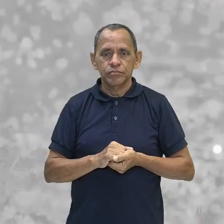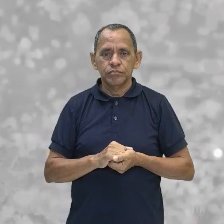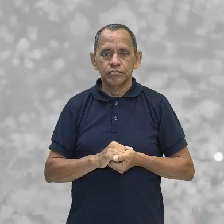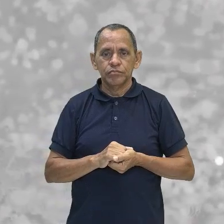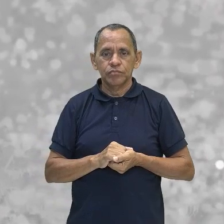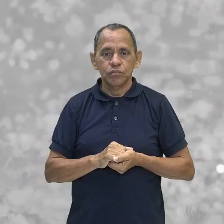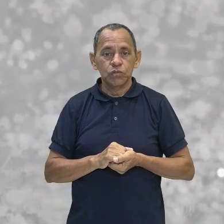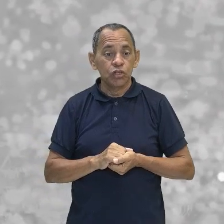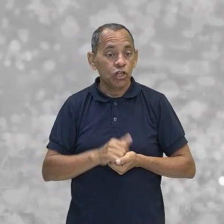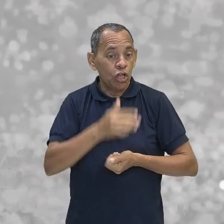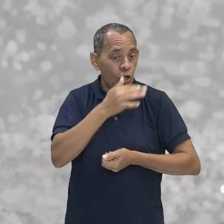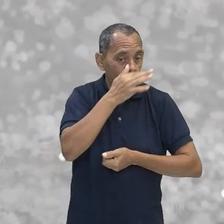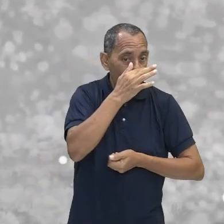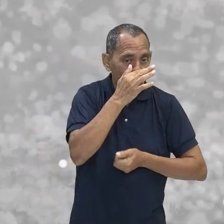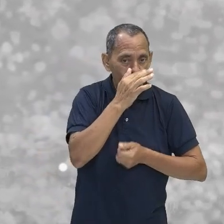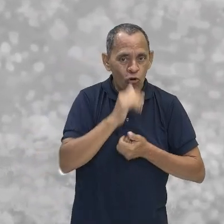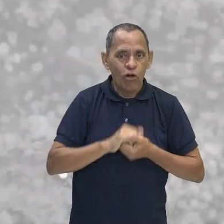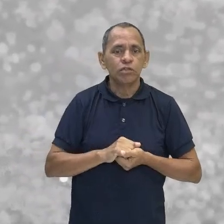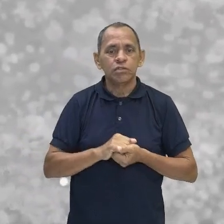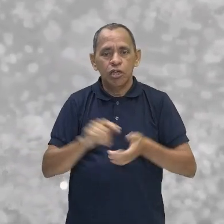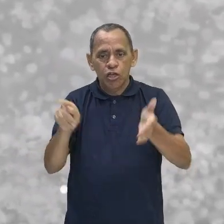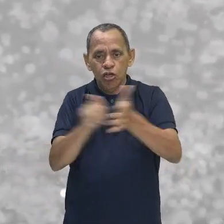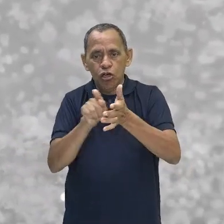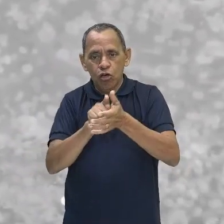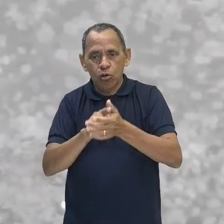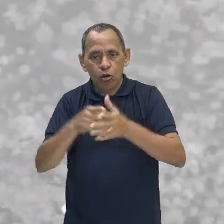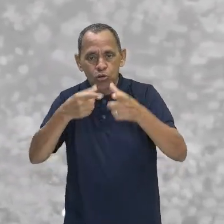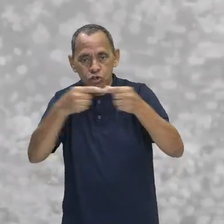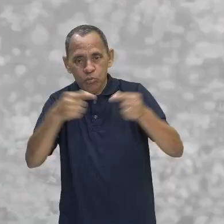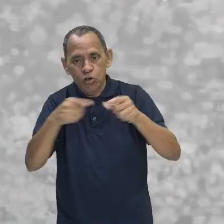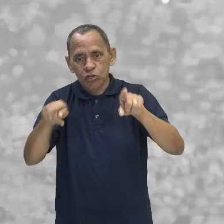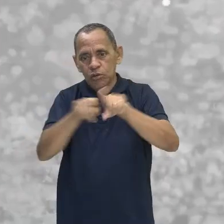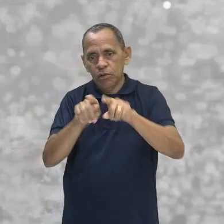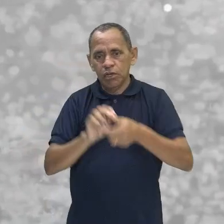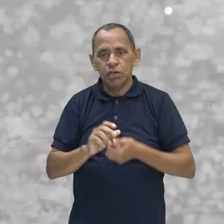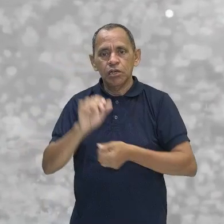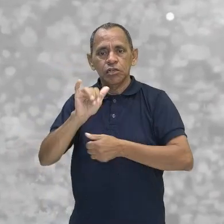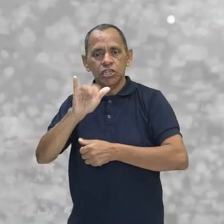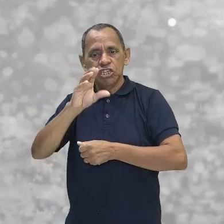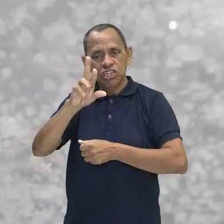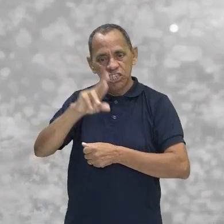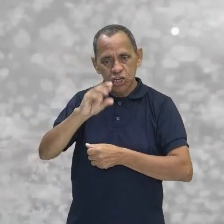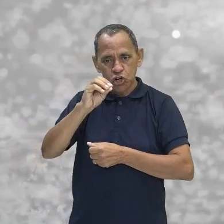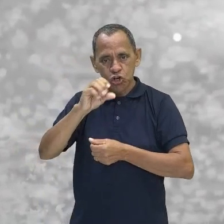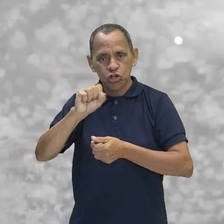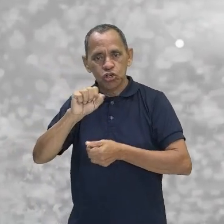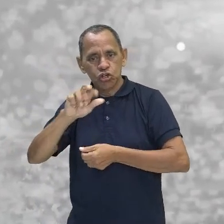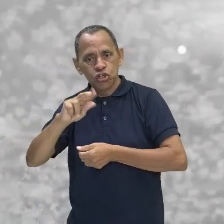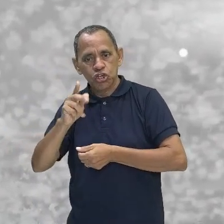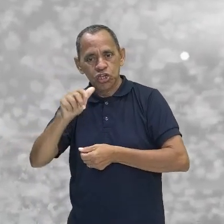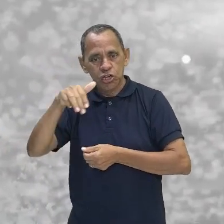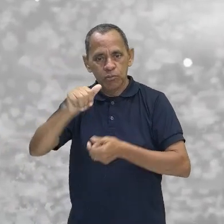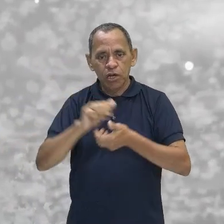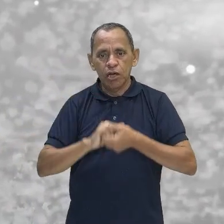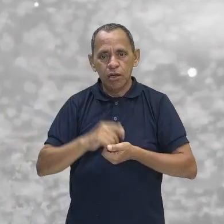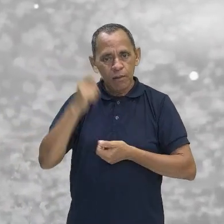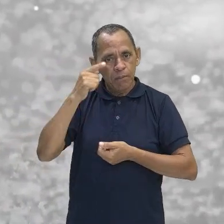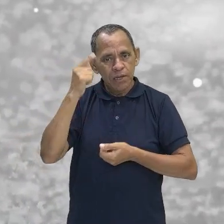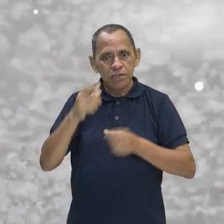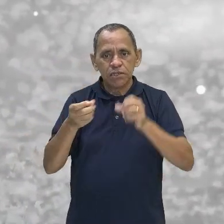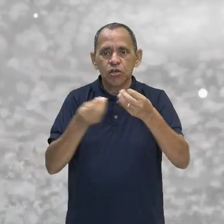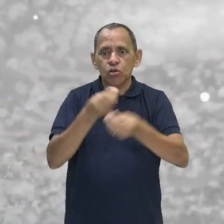A Rosa de Hiroshima. Pensem nas crianças, mudas telepáticas. Pensem nas